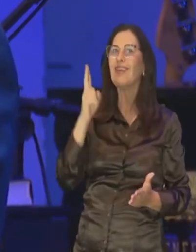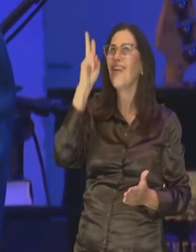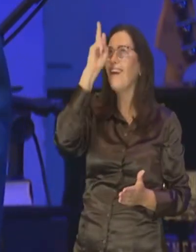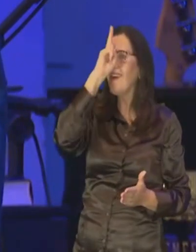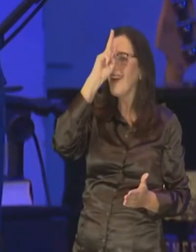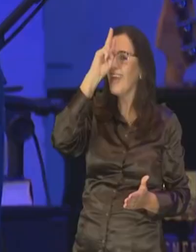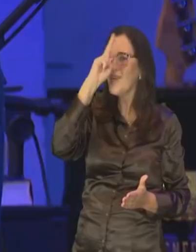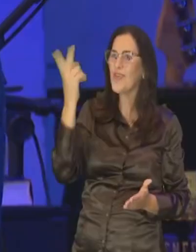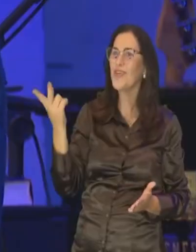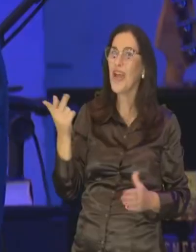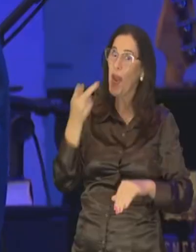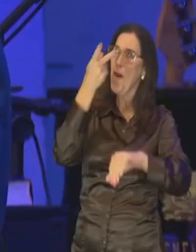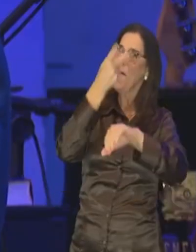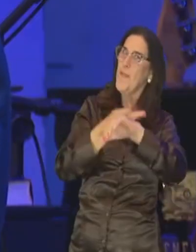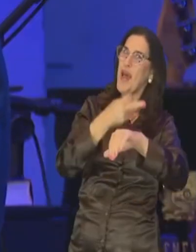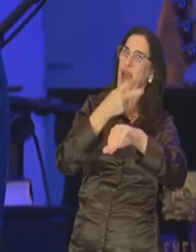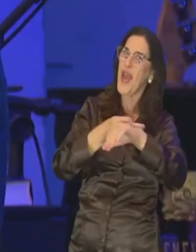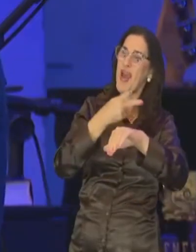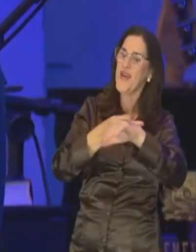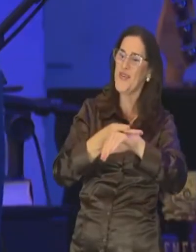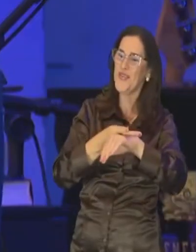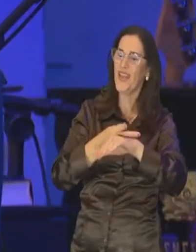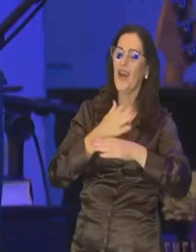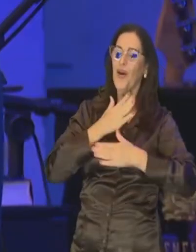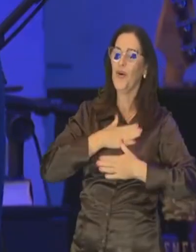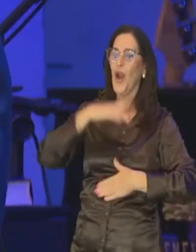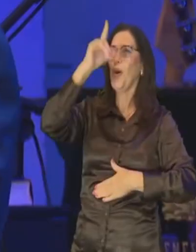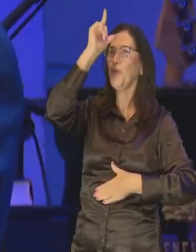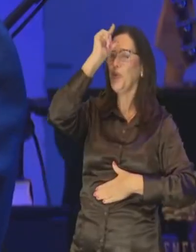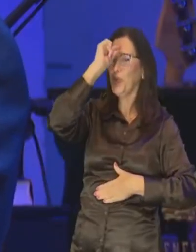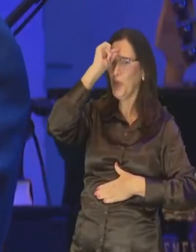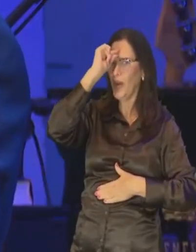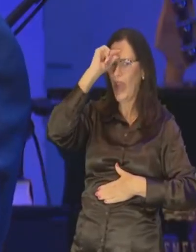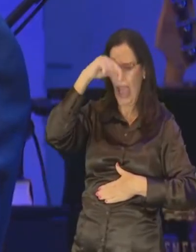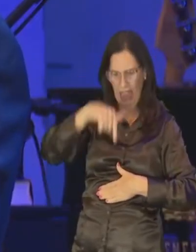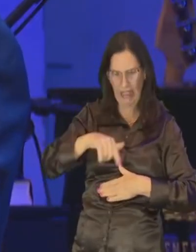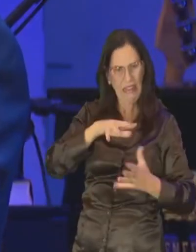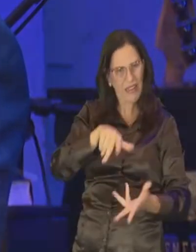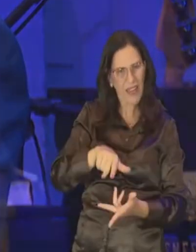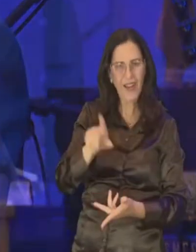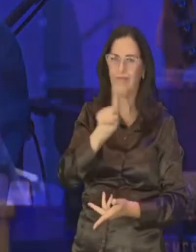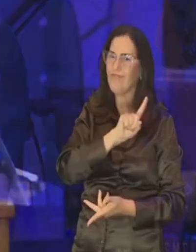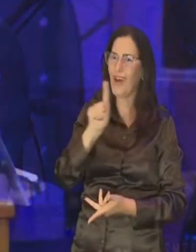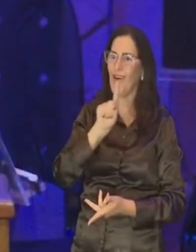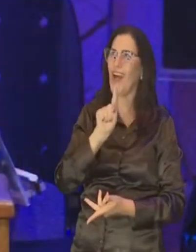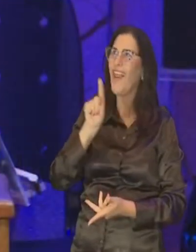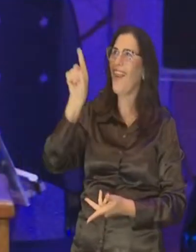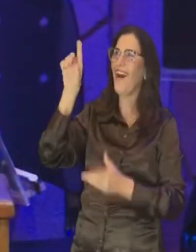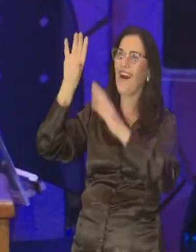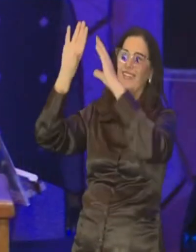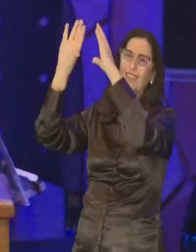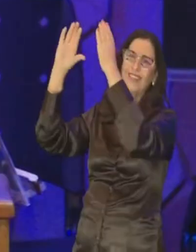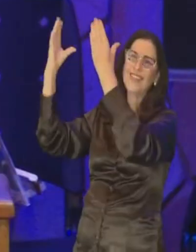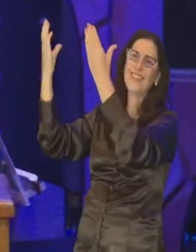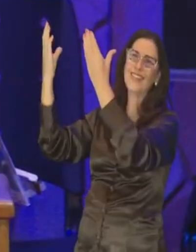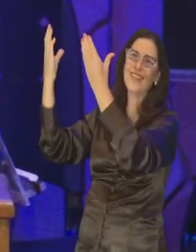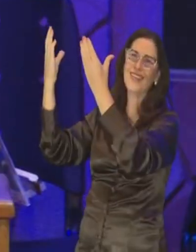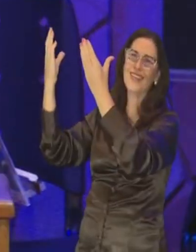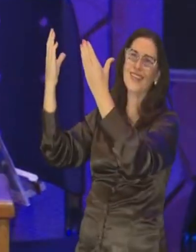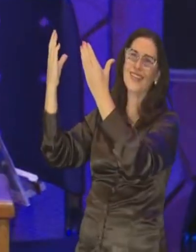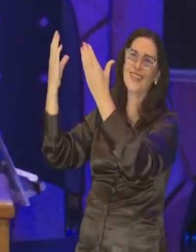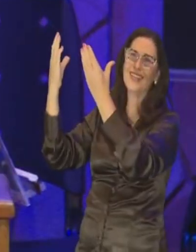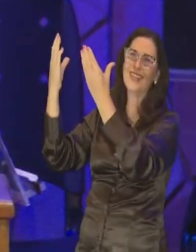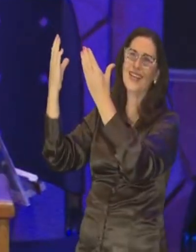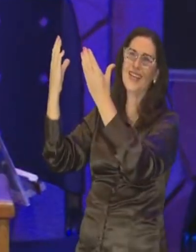o seu prêmio, o seu descanso não é aqui, mas é um descanso que vai vir em forma